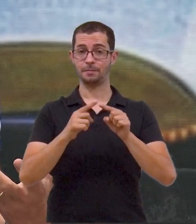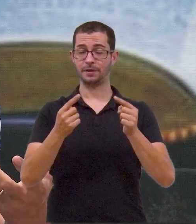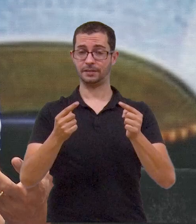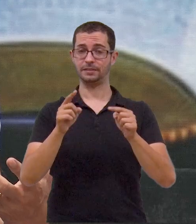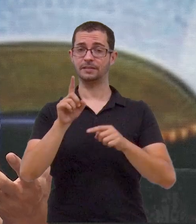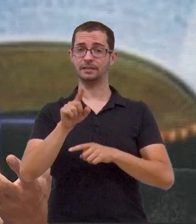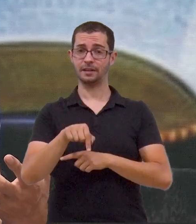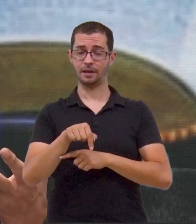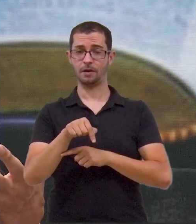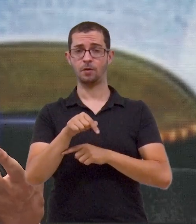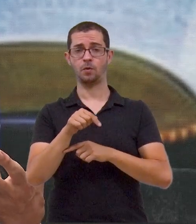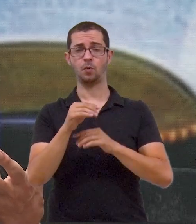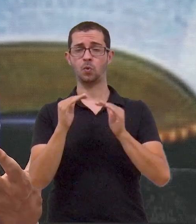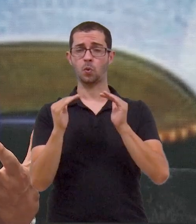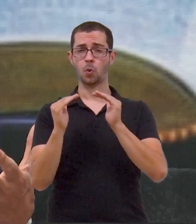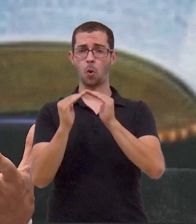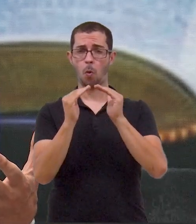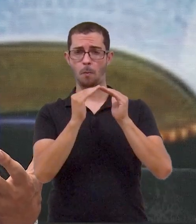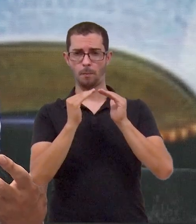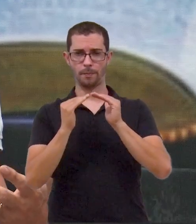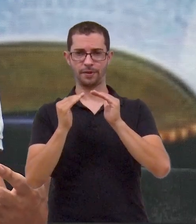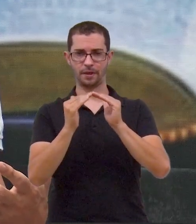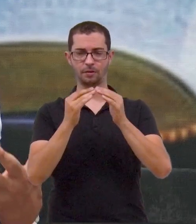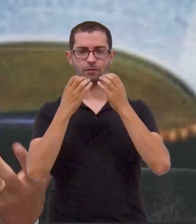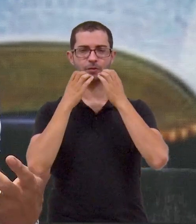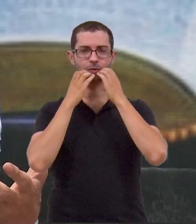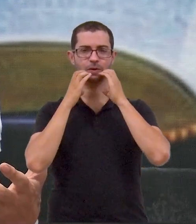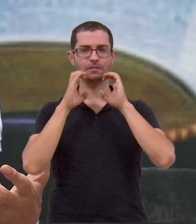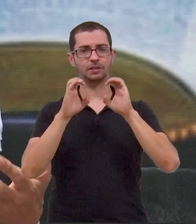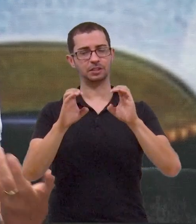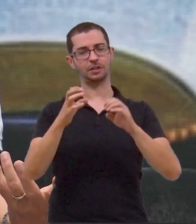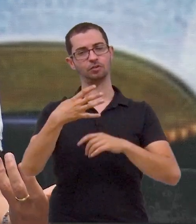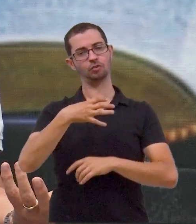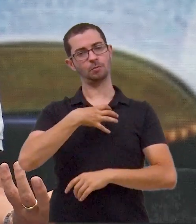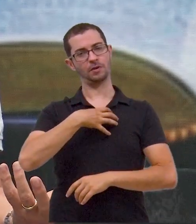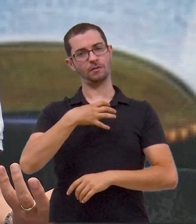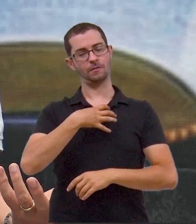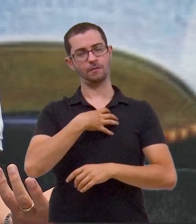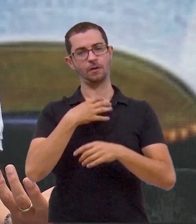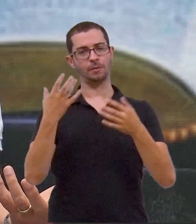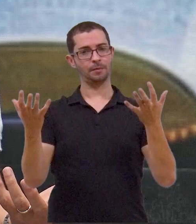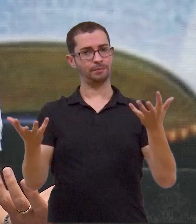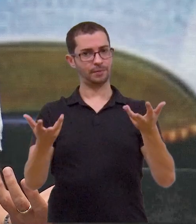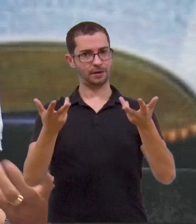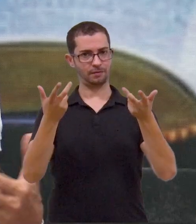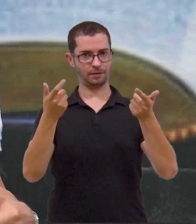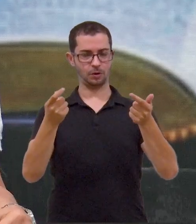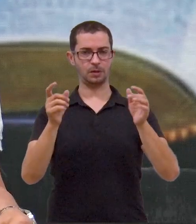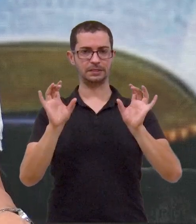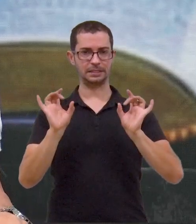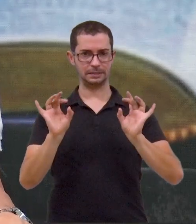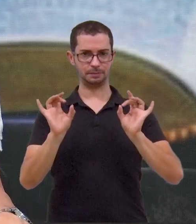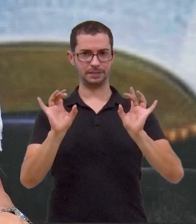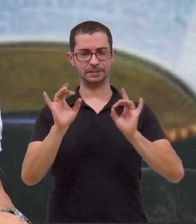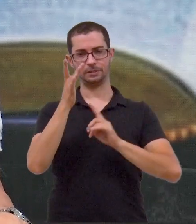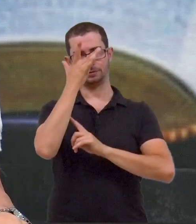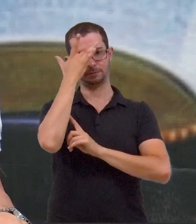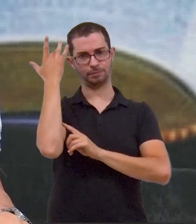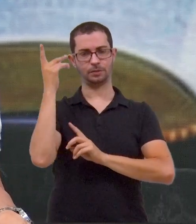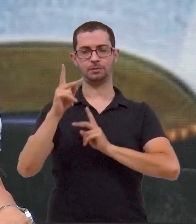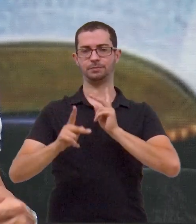tratado do Evangelho de uma maneira muito preciosa ao povo de